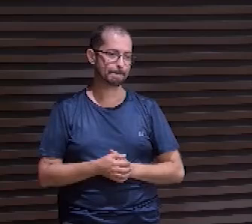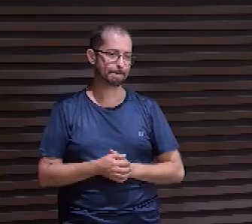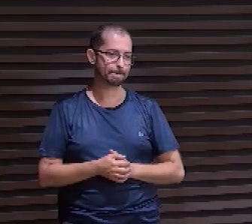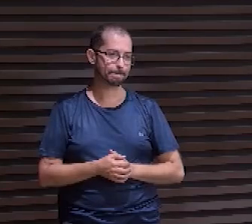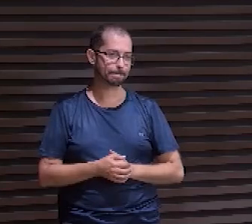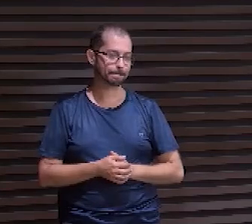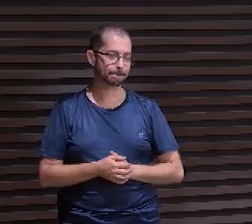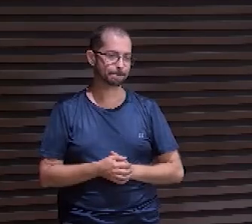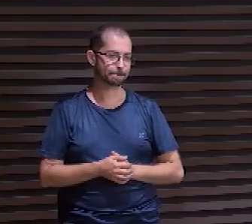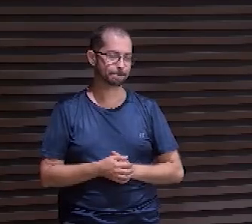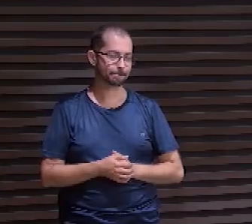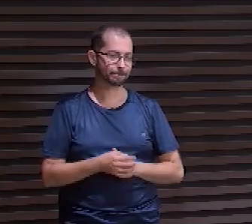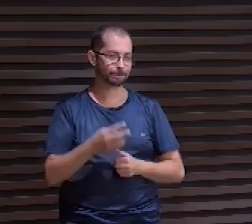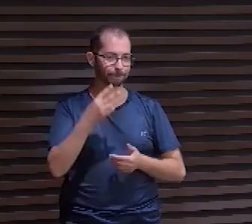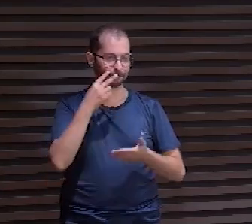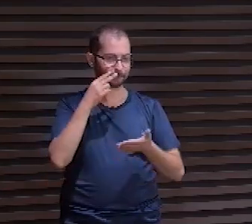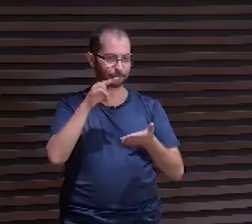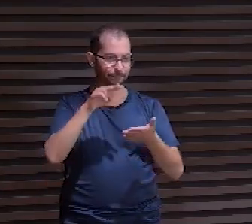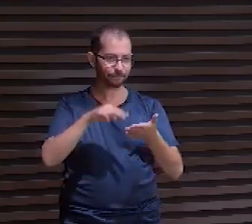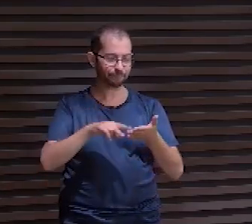Vamos dar uma olhadinha no texto?